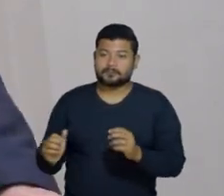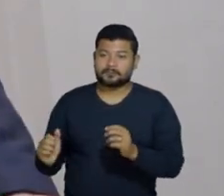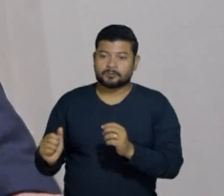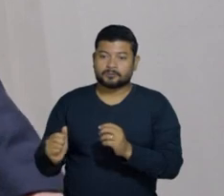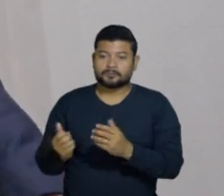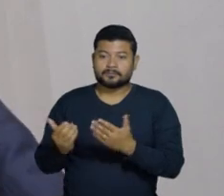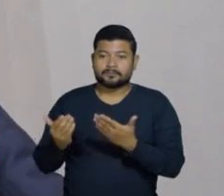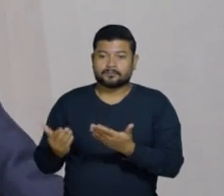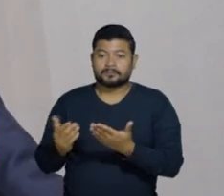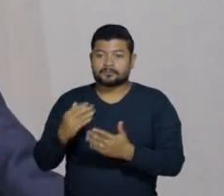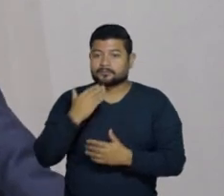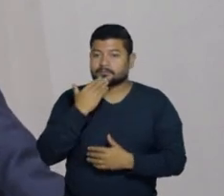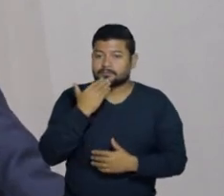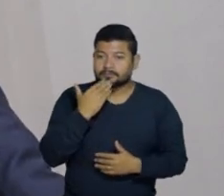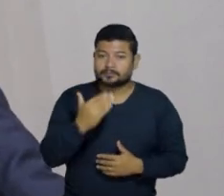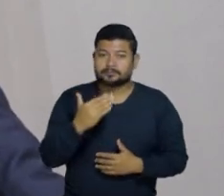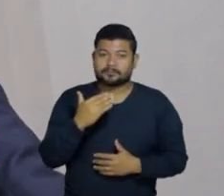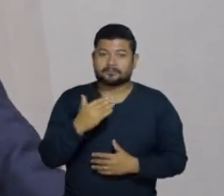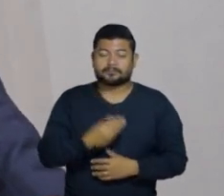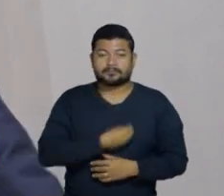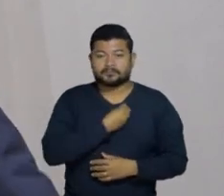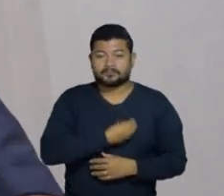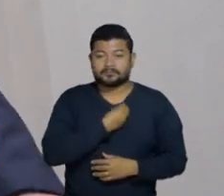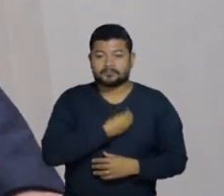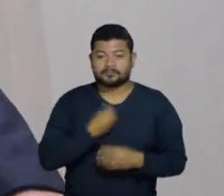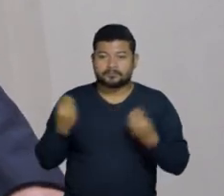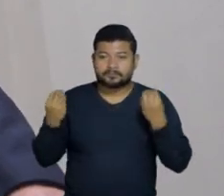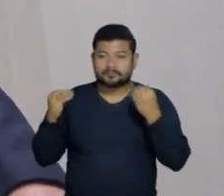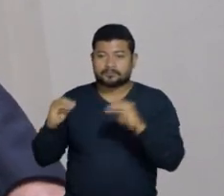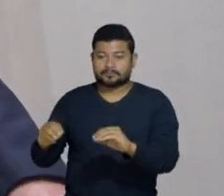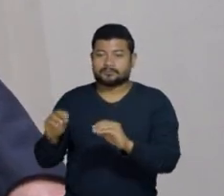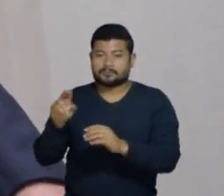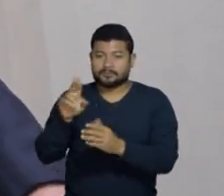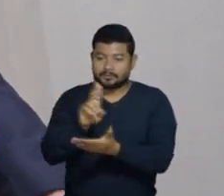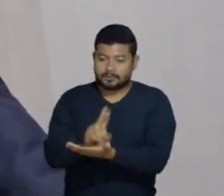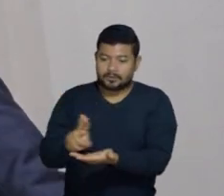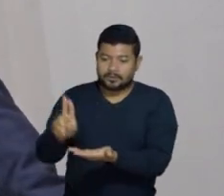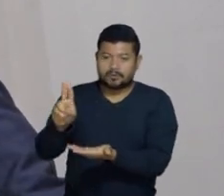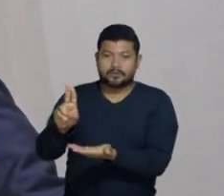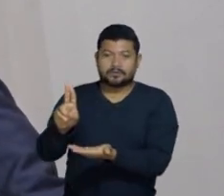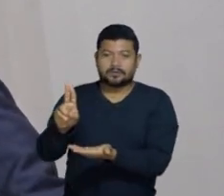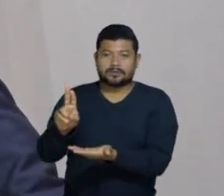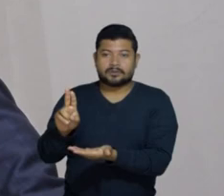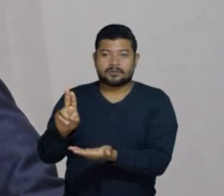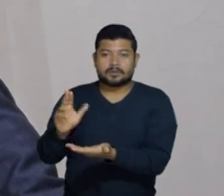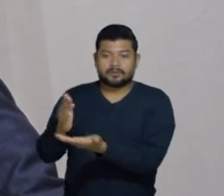solicitando também a presença e a instalação de uma universidade de fronteira.